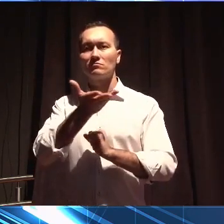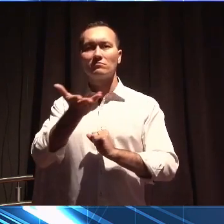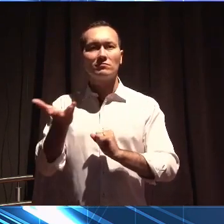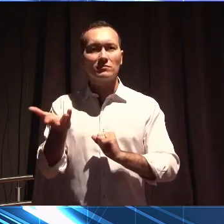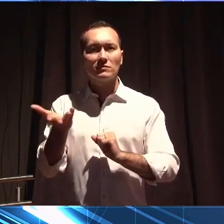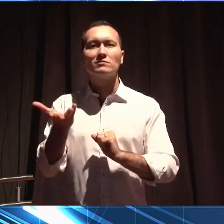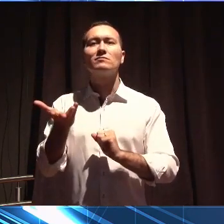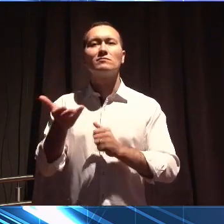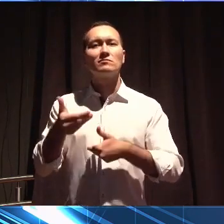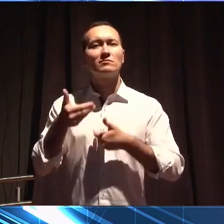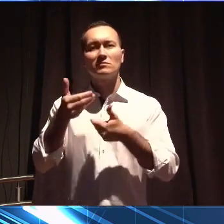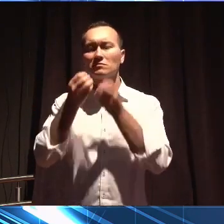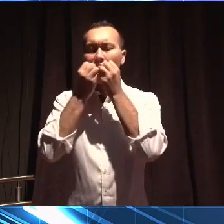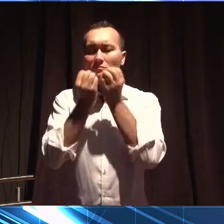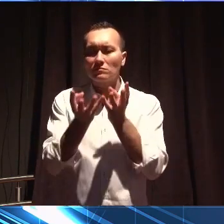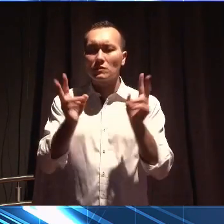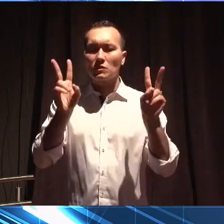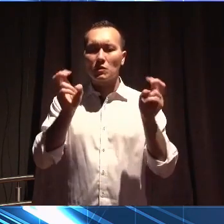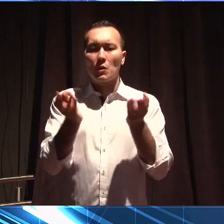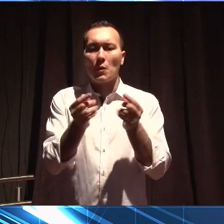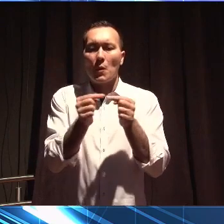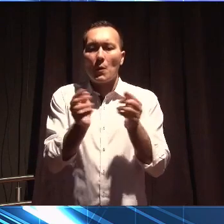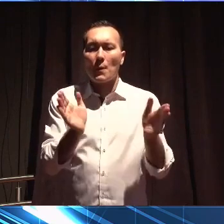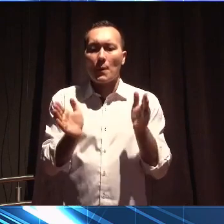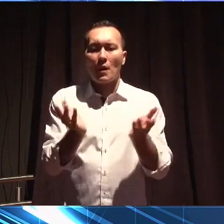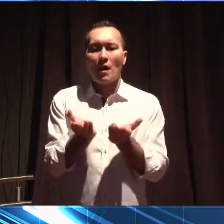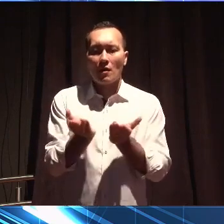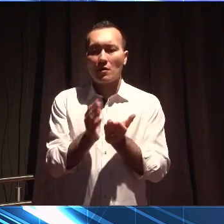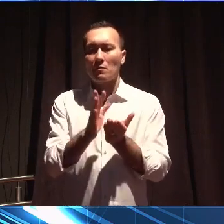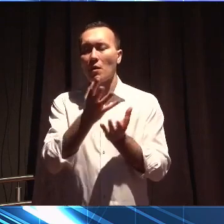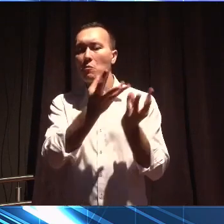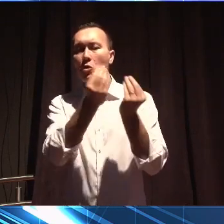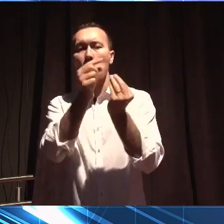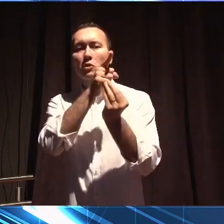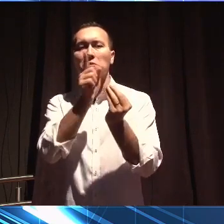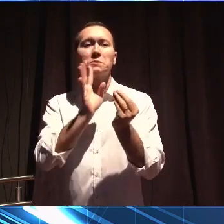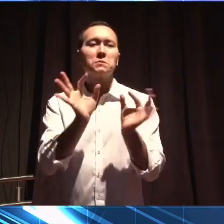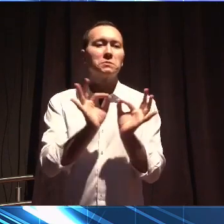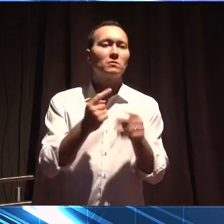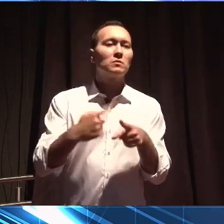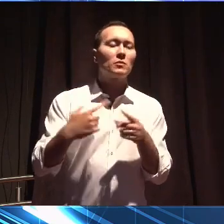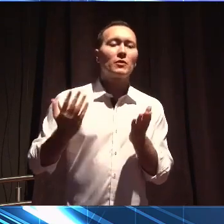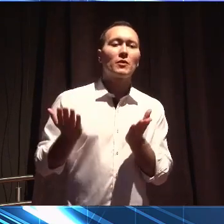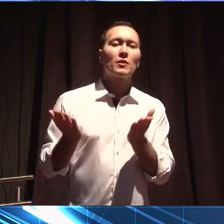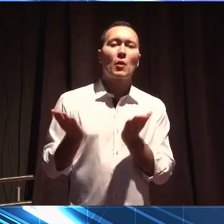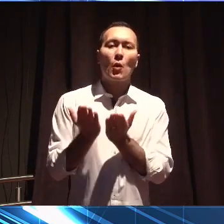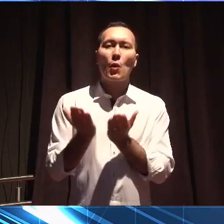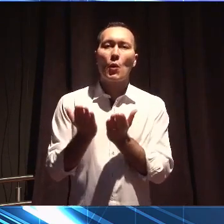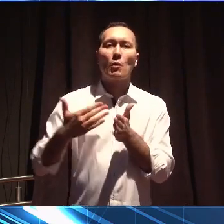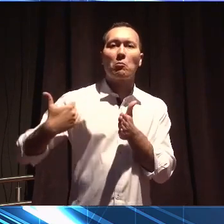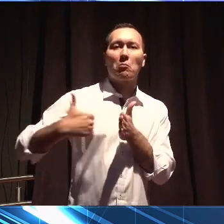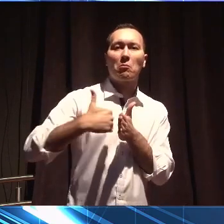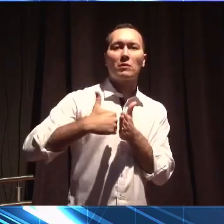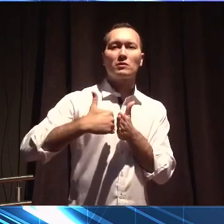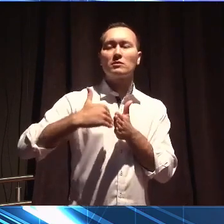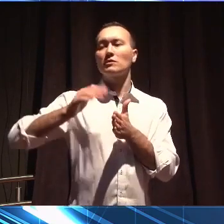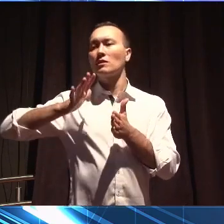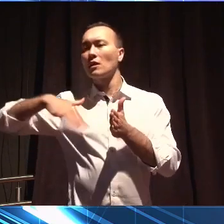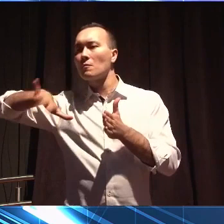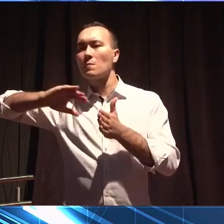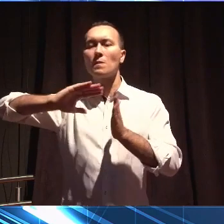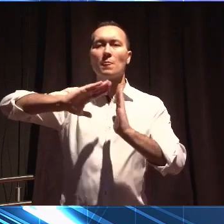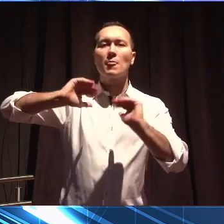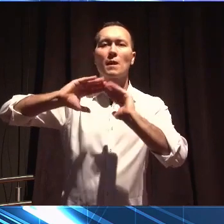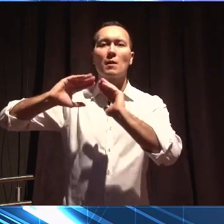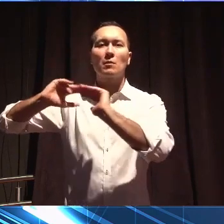atual, mas que nem todo mundo ainda tem conhecimento, porque é um negócio que vem surgindo e sendo mais cobrado cada dia aí